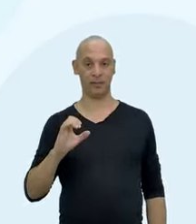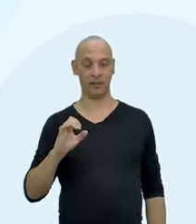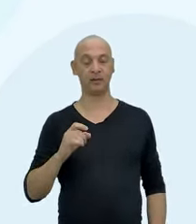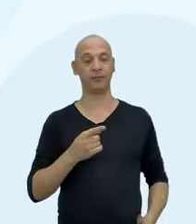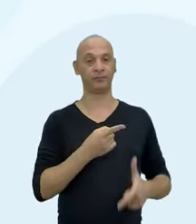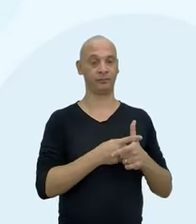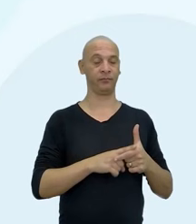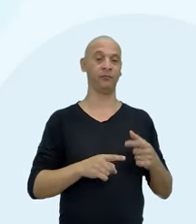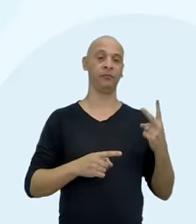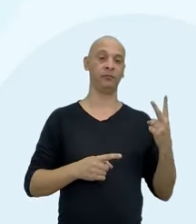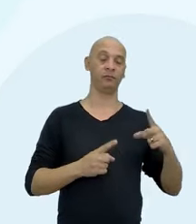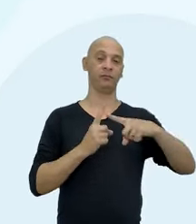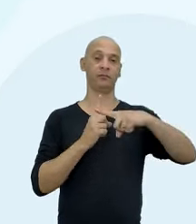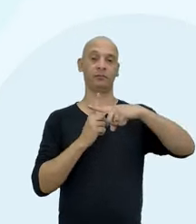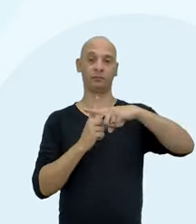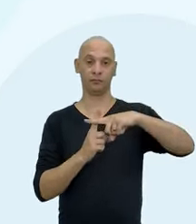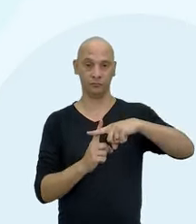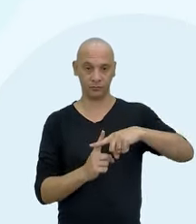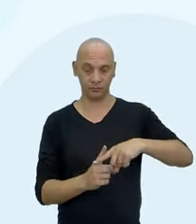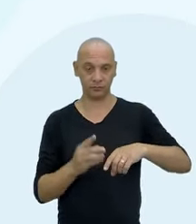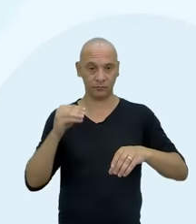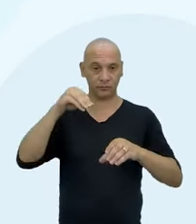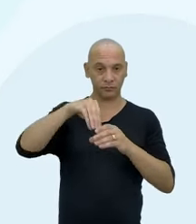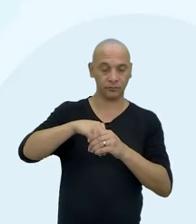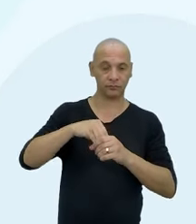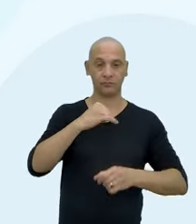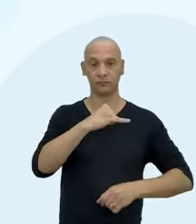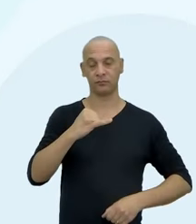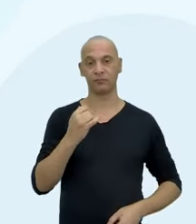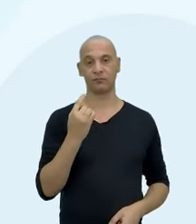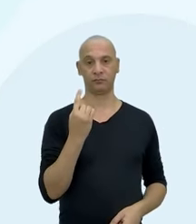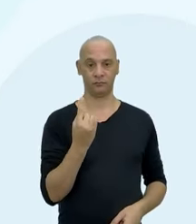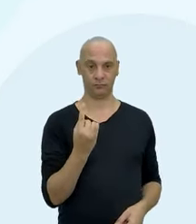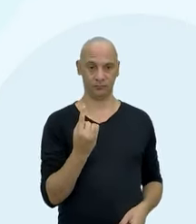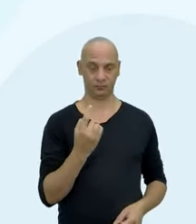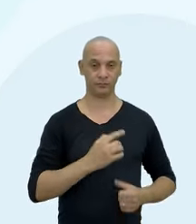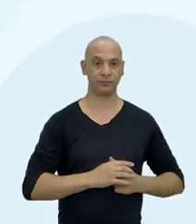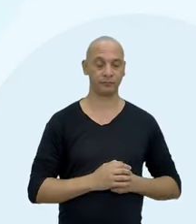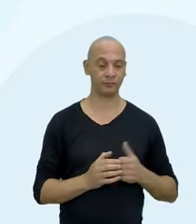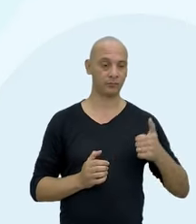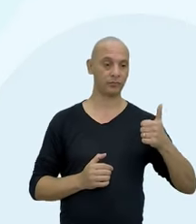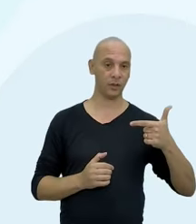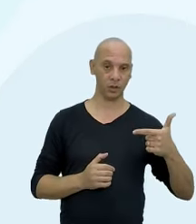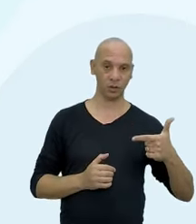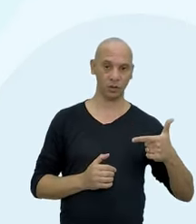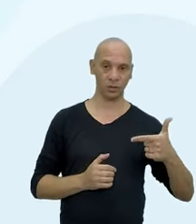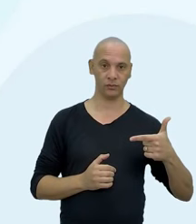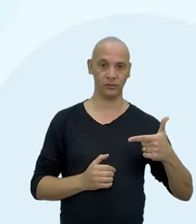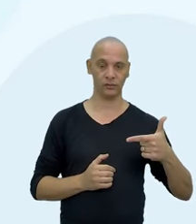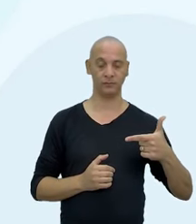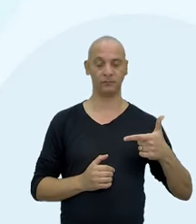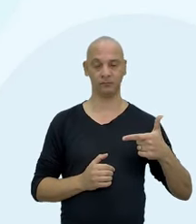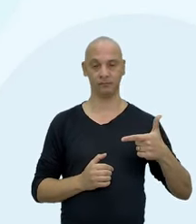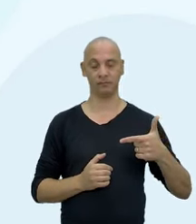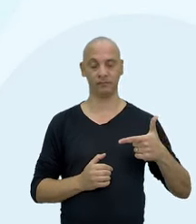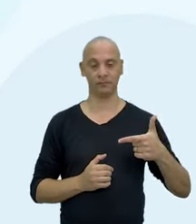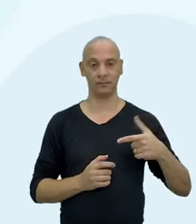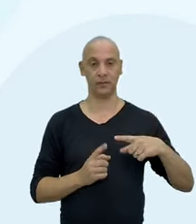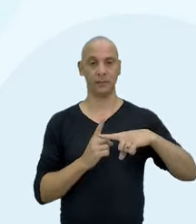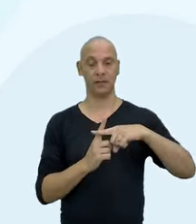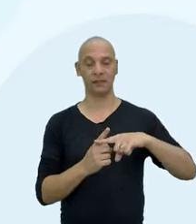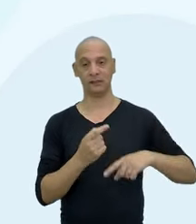divididos por dois mais os pontos internos - 1 bom então eu tenho doze treze internos né